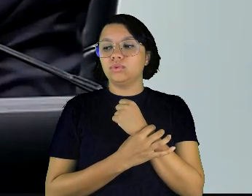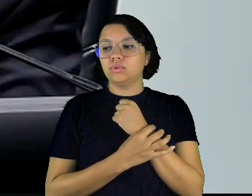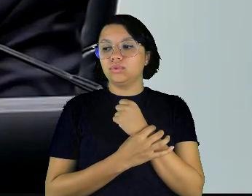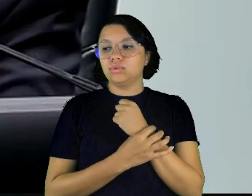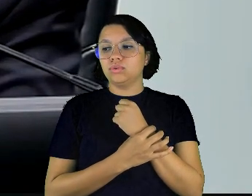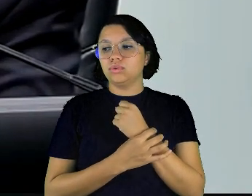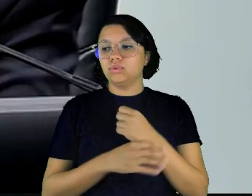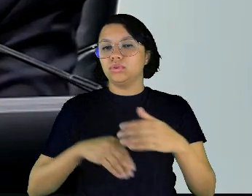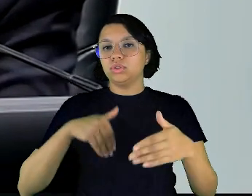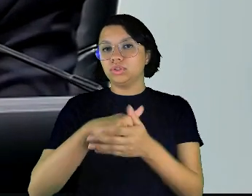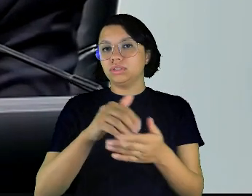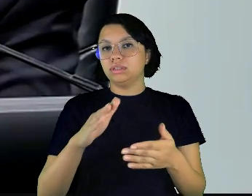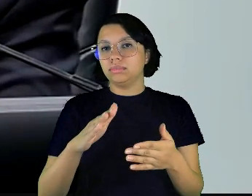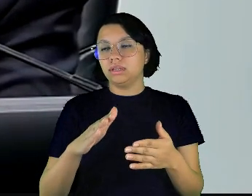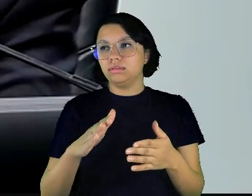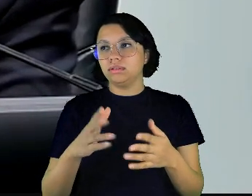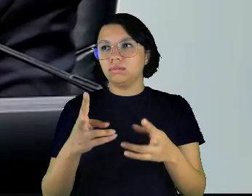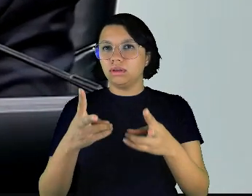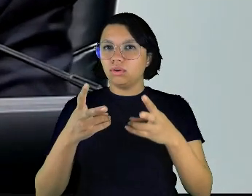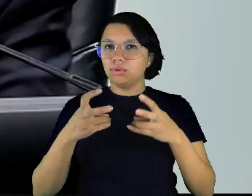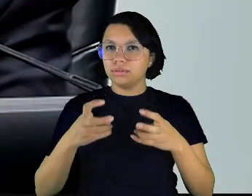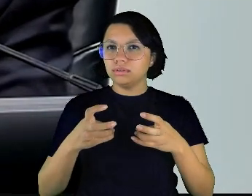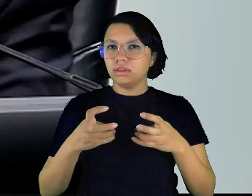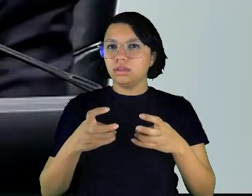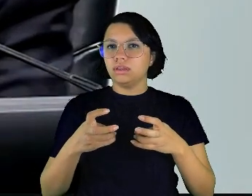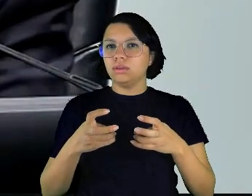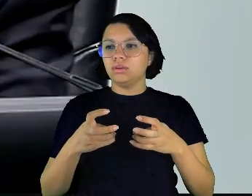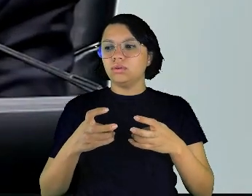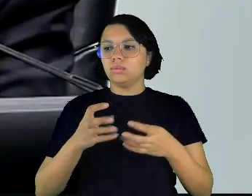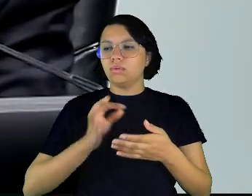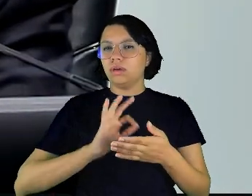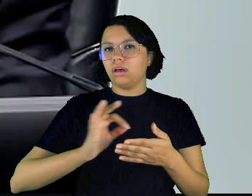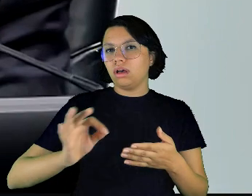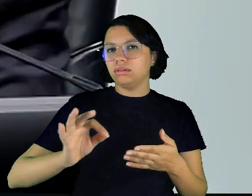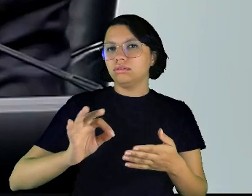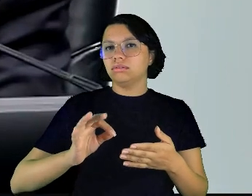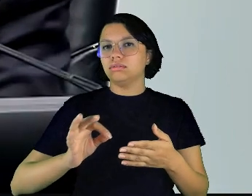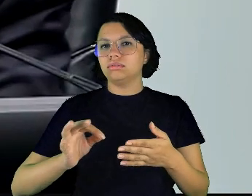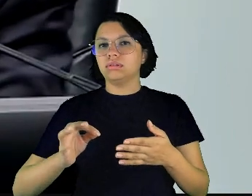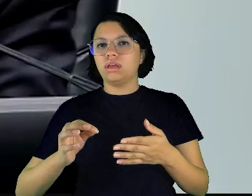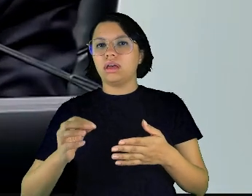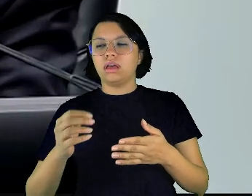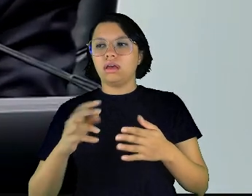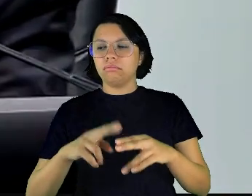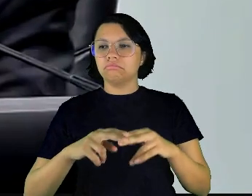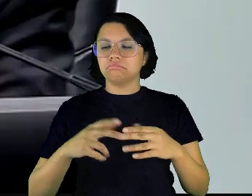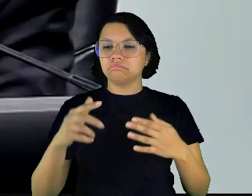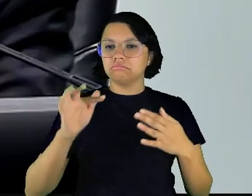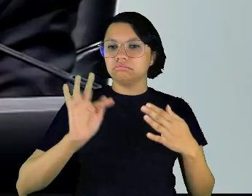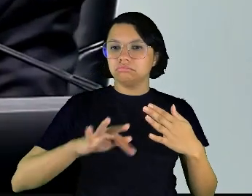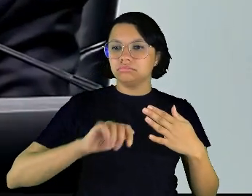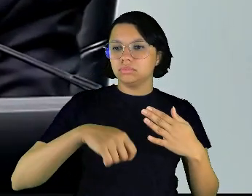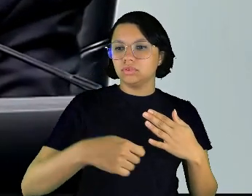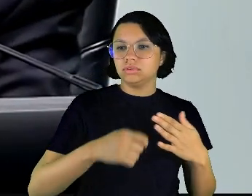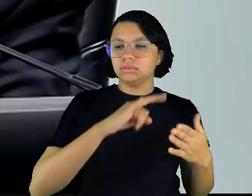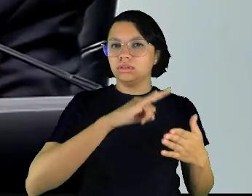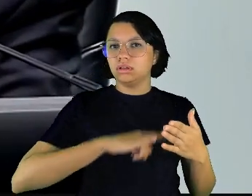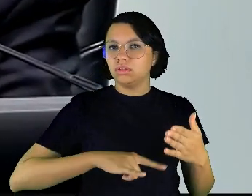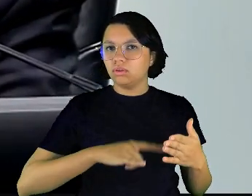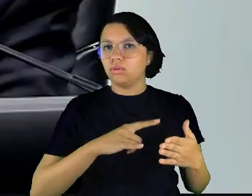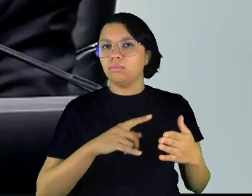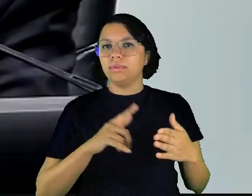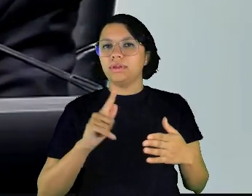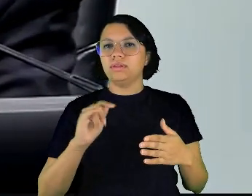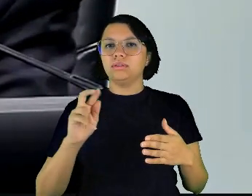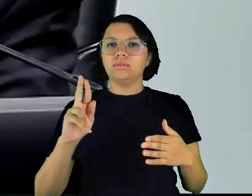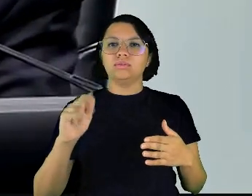reconheceu o tempo, está dizendo que é para anotar, está dizendo que é para trazer o termo de rescisão, a guia de seguro-desemprego, tem